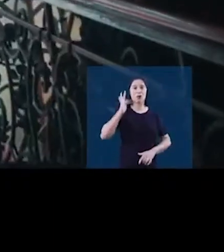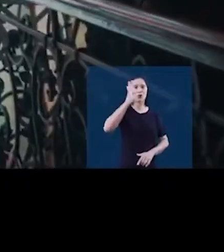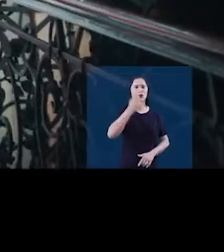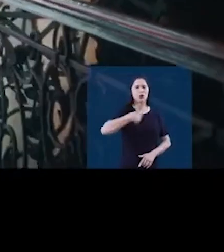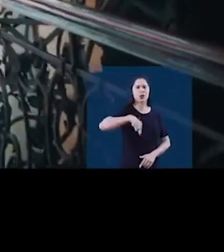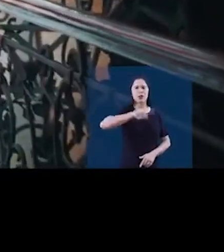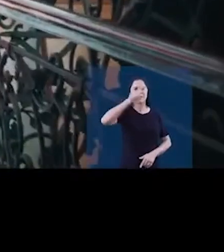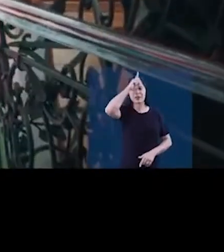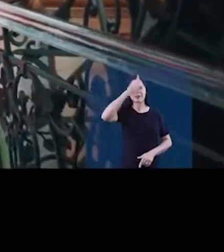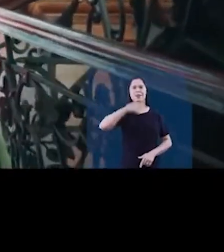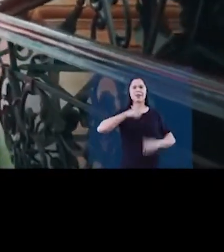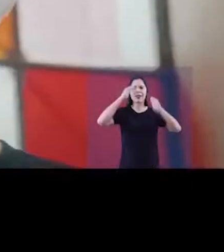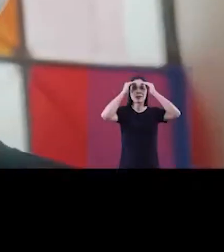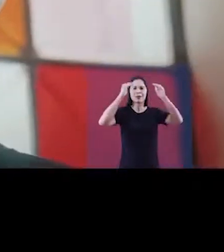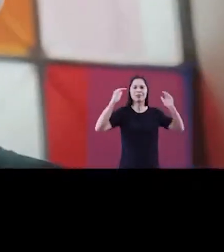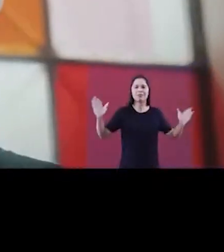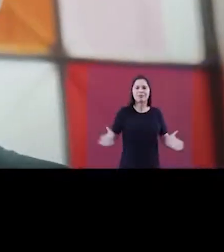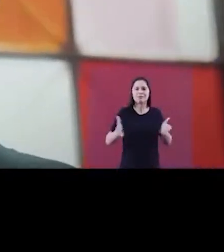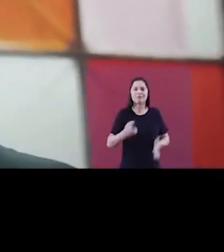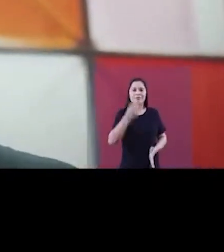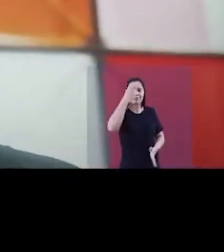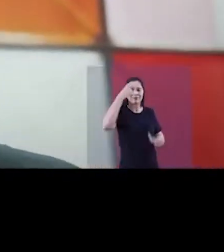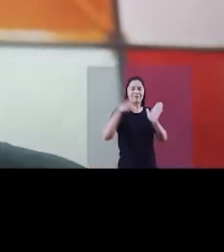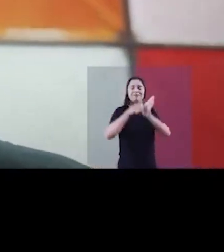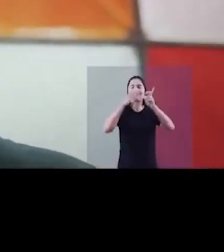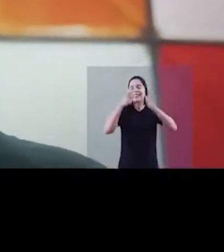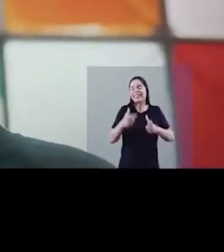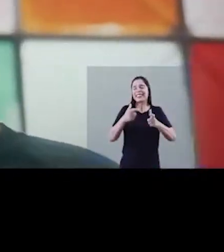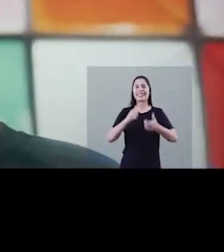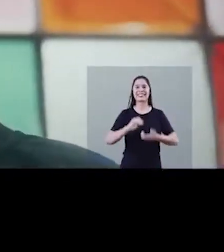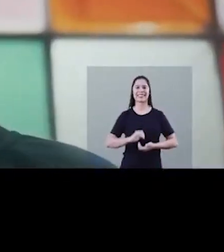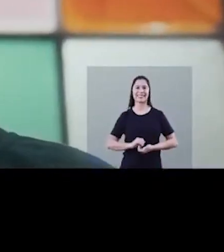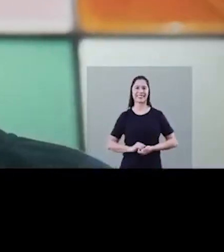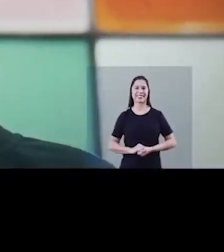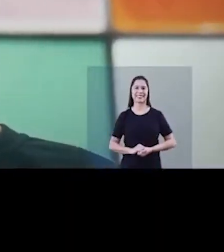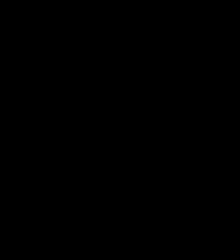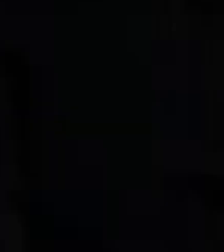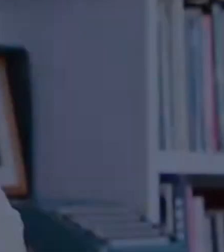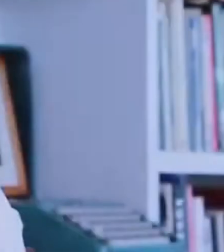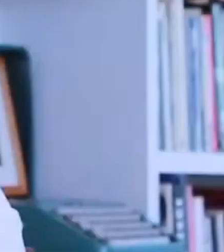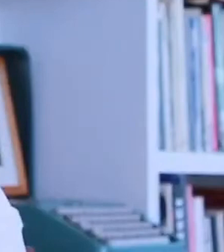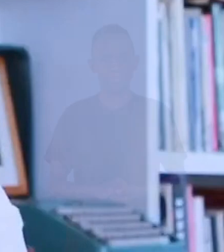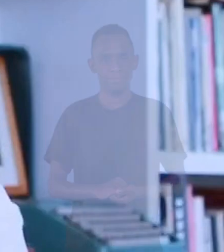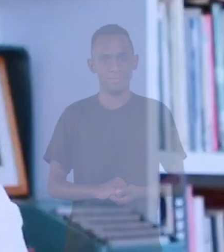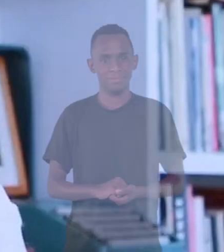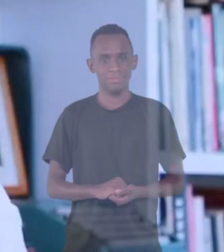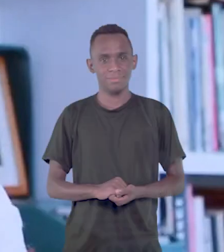Gerdau, o futuro se molda com respeito e incentiva a cultura local.